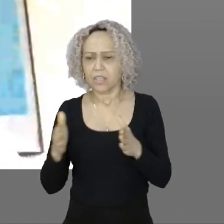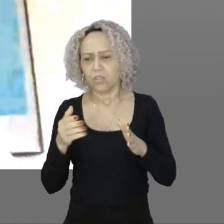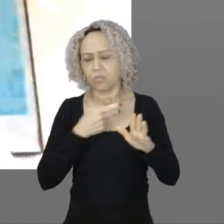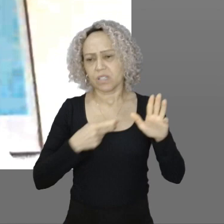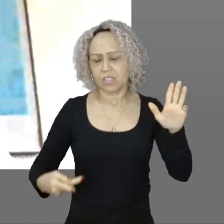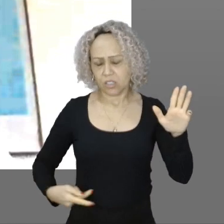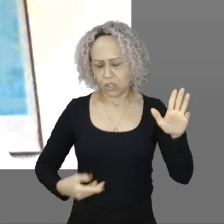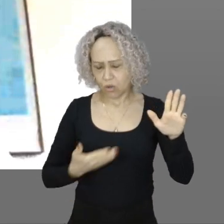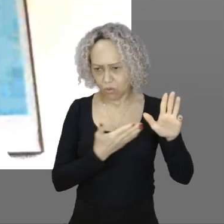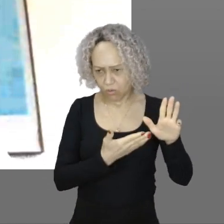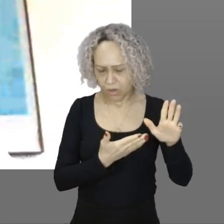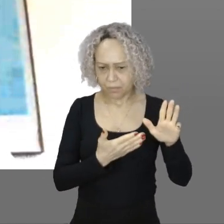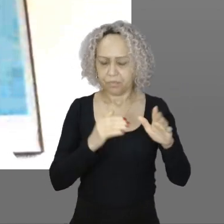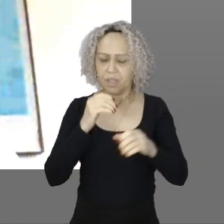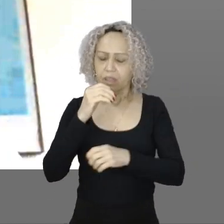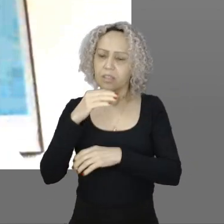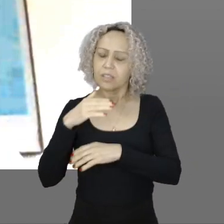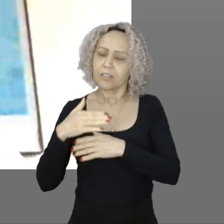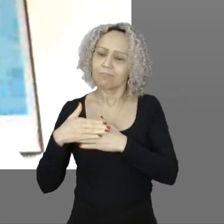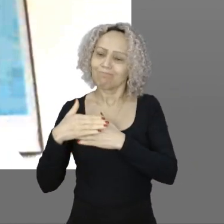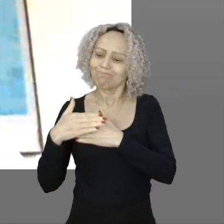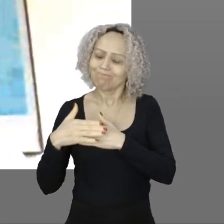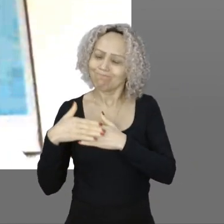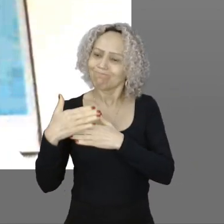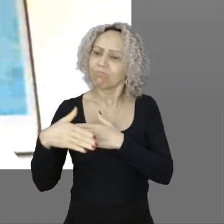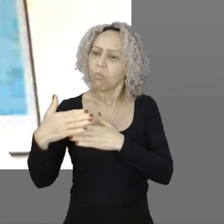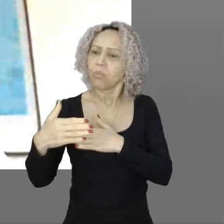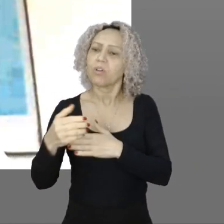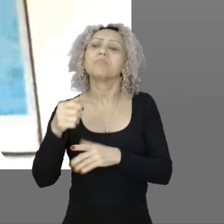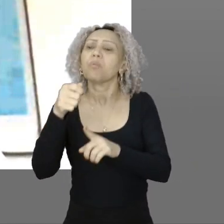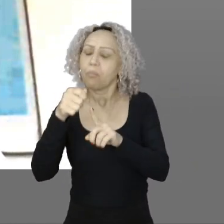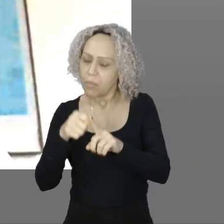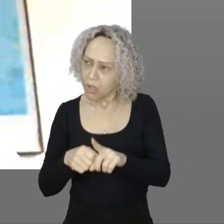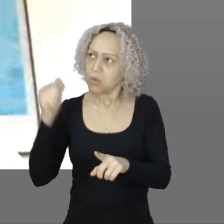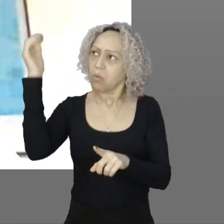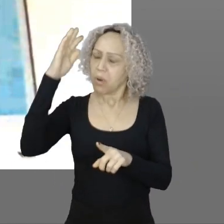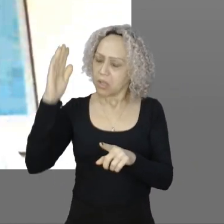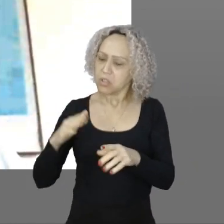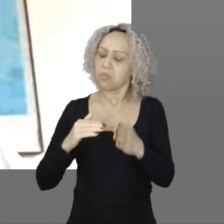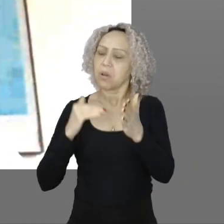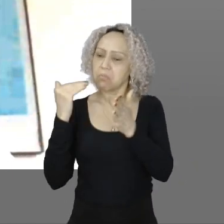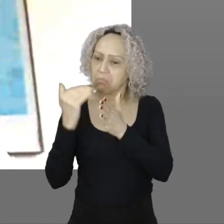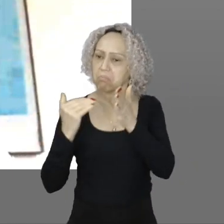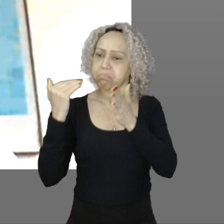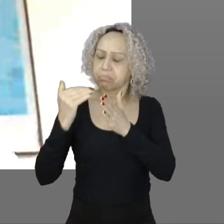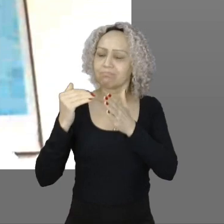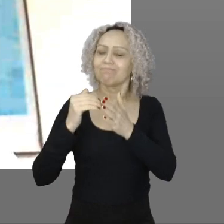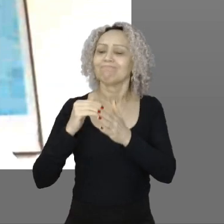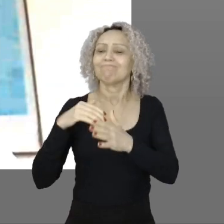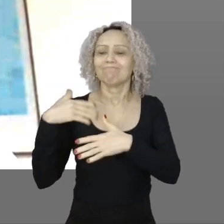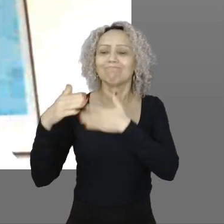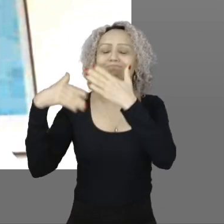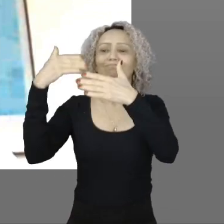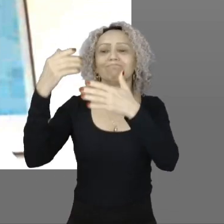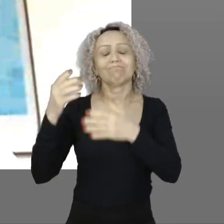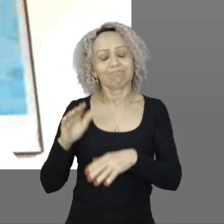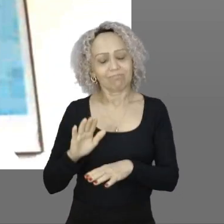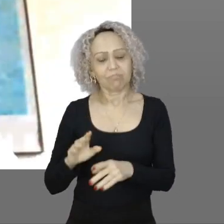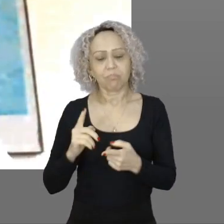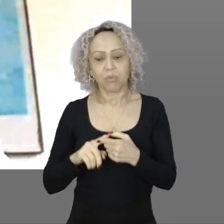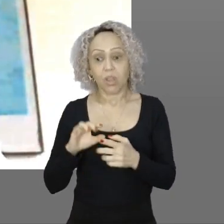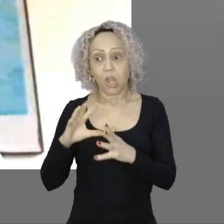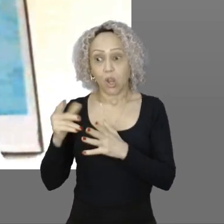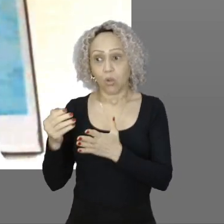nos próximos meses, porque todos os indicadores estão apontando para uma melhoria ainda maior desta condição.